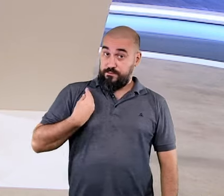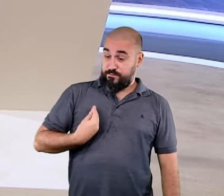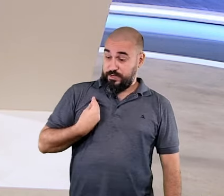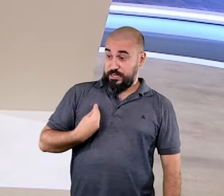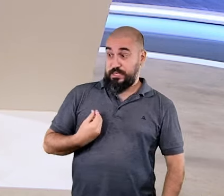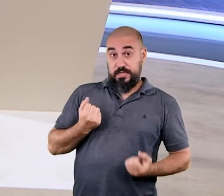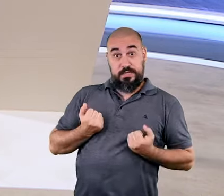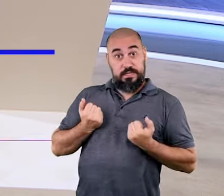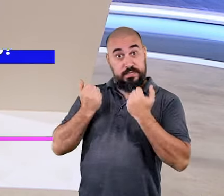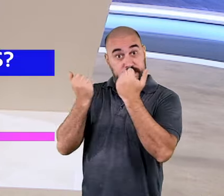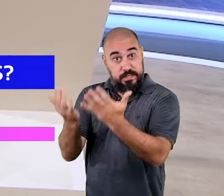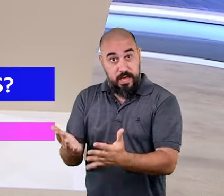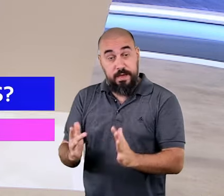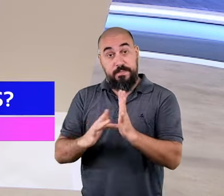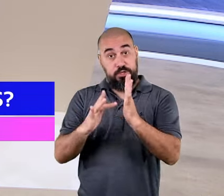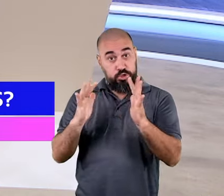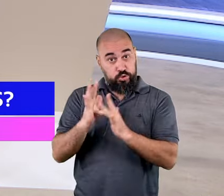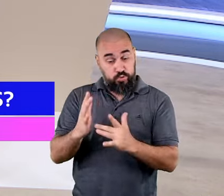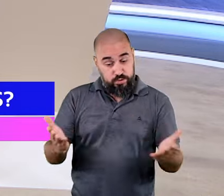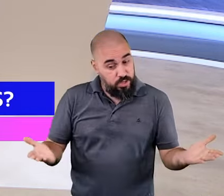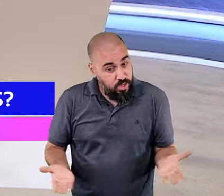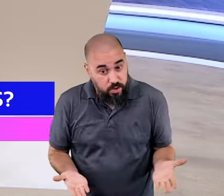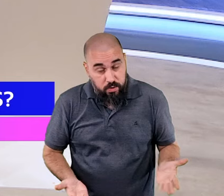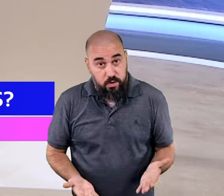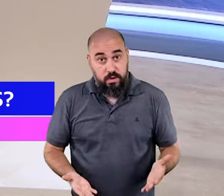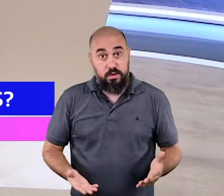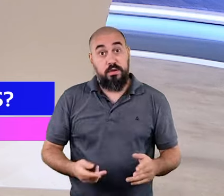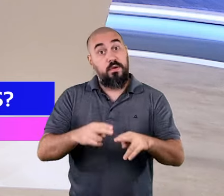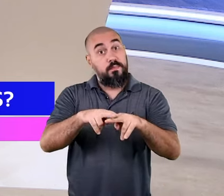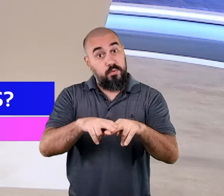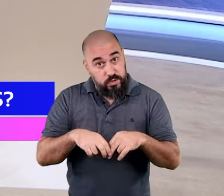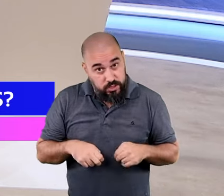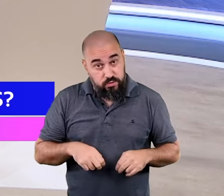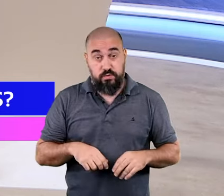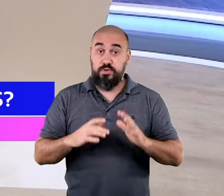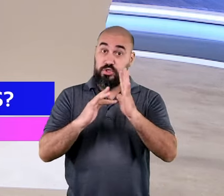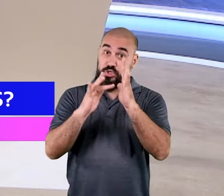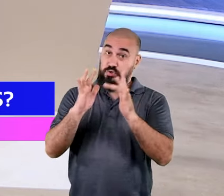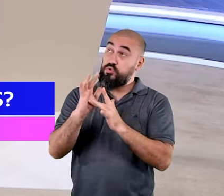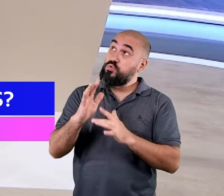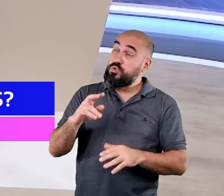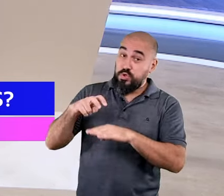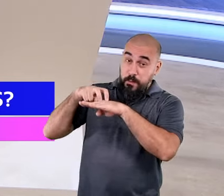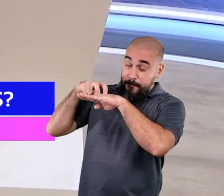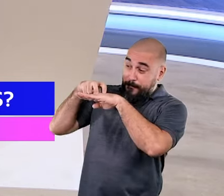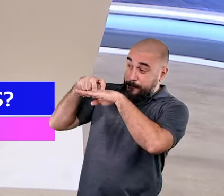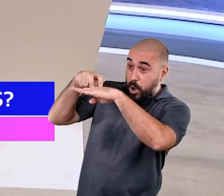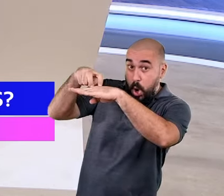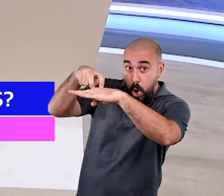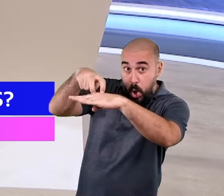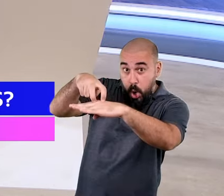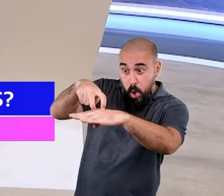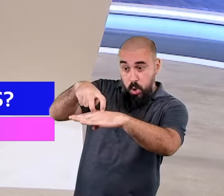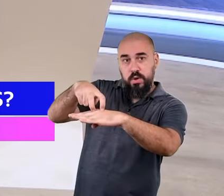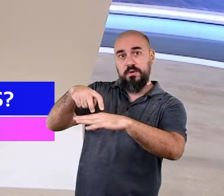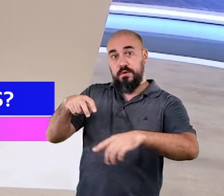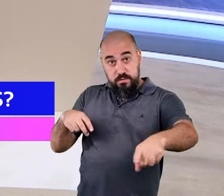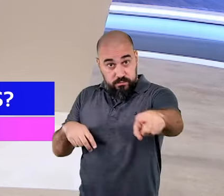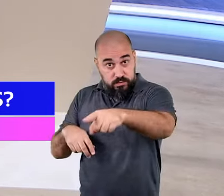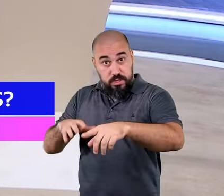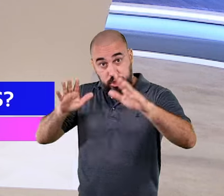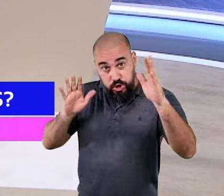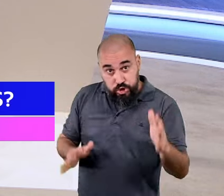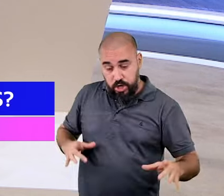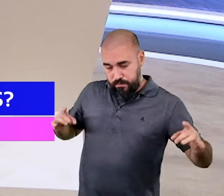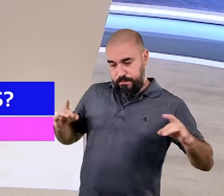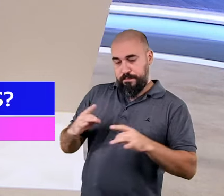nas mãos desse Deus. E assim, quando Cristo aparecer nas nuvens dos céus, da forma como ele vai aparecer, você